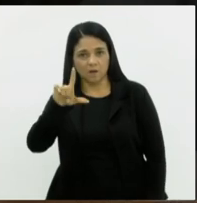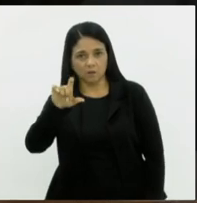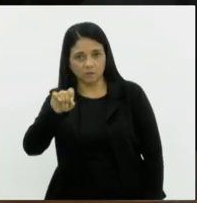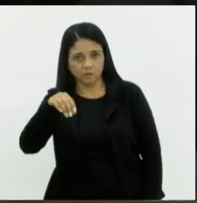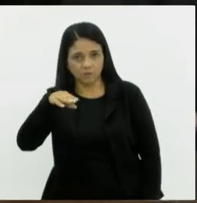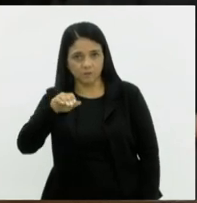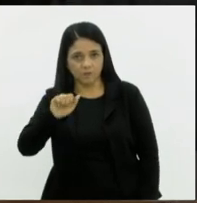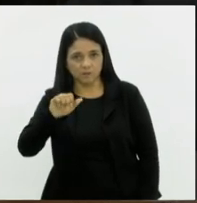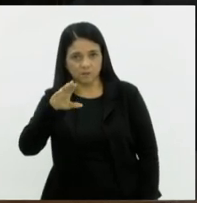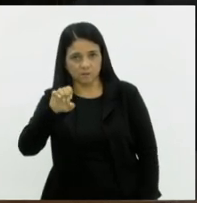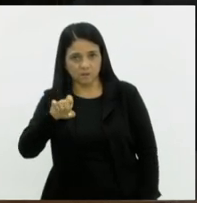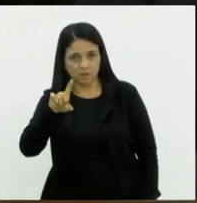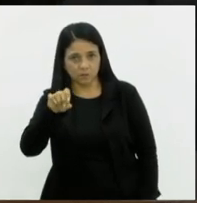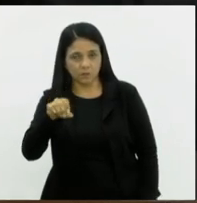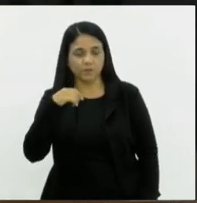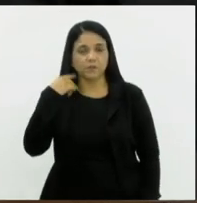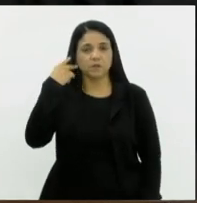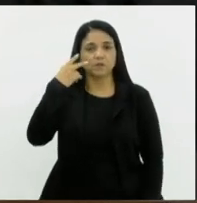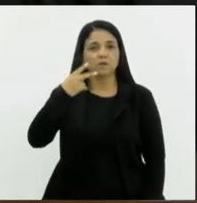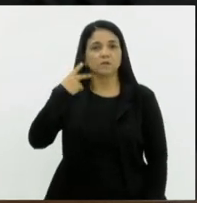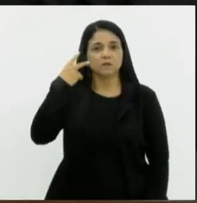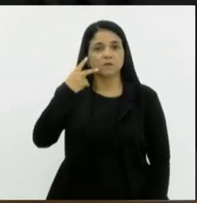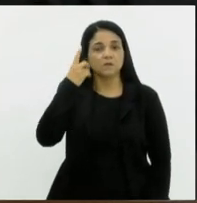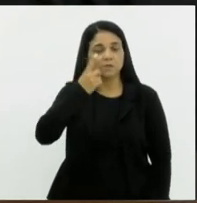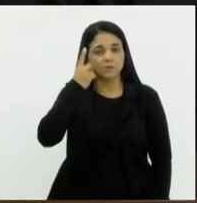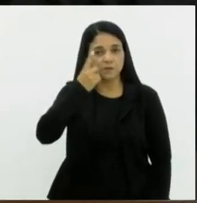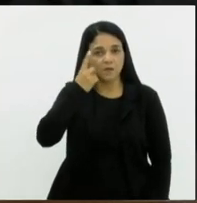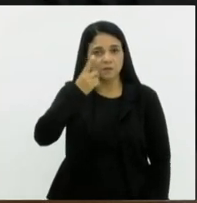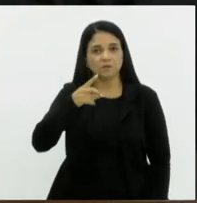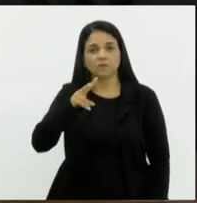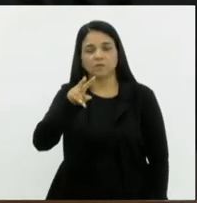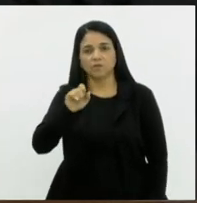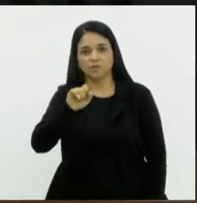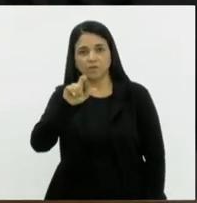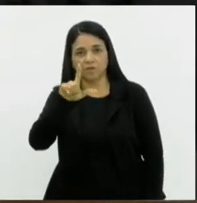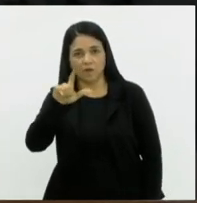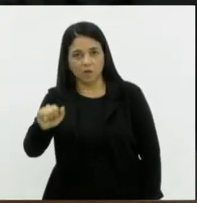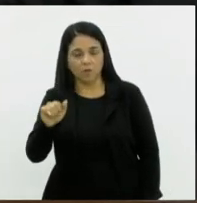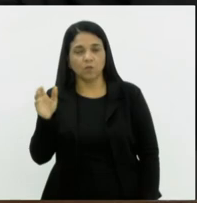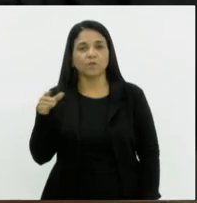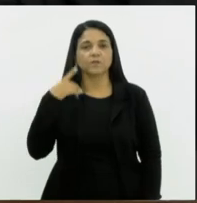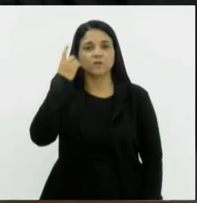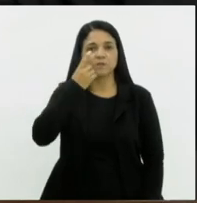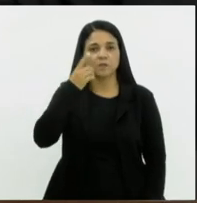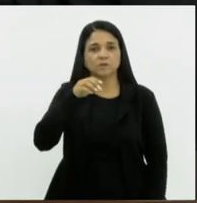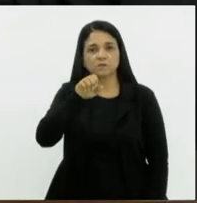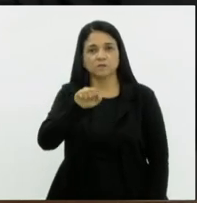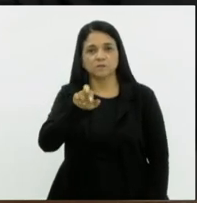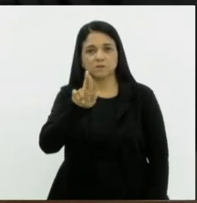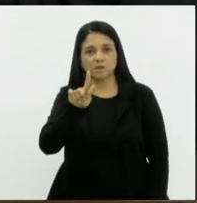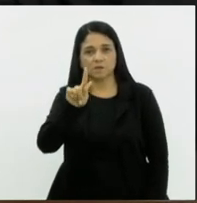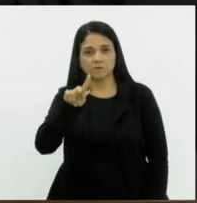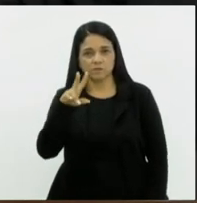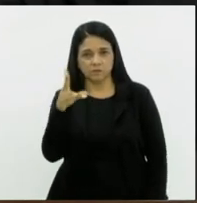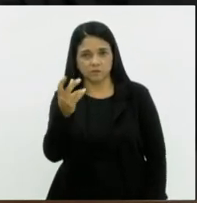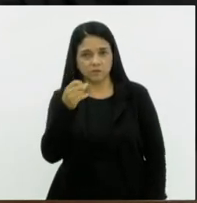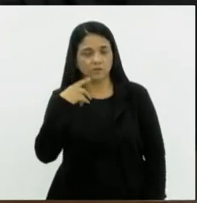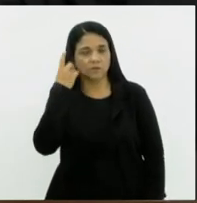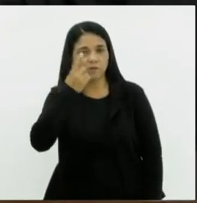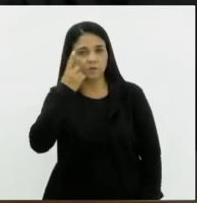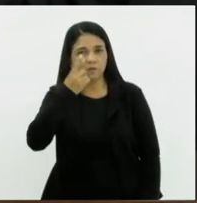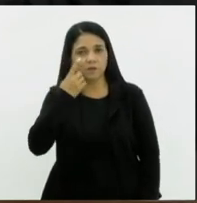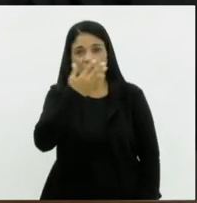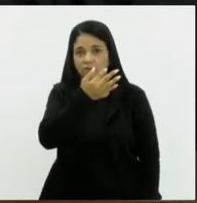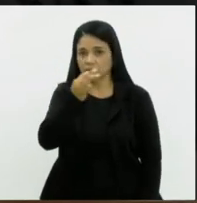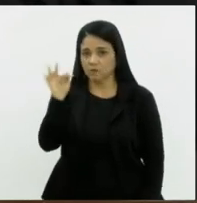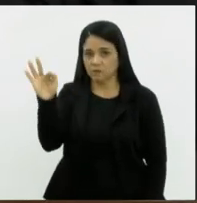nosso deputado Valdo Ceasa, nosso deputado doutor Serginho, nosso deputado